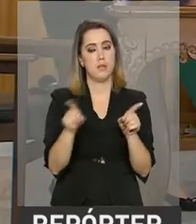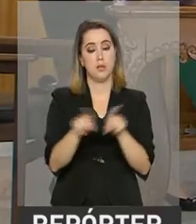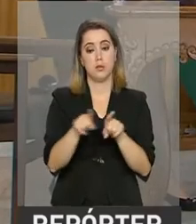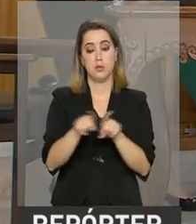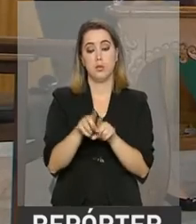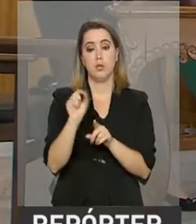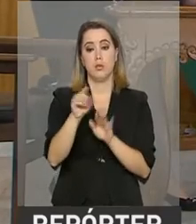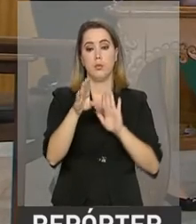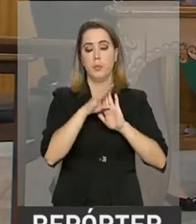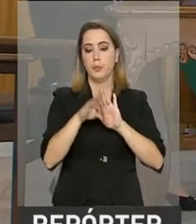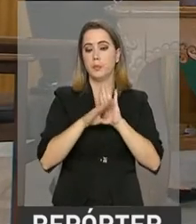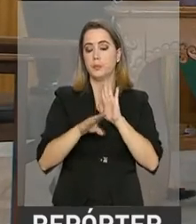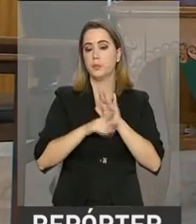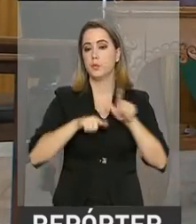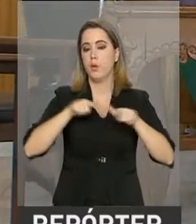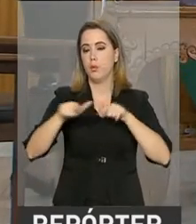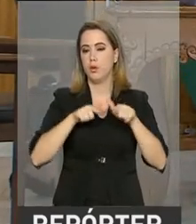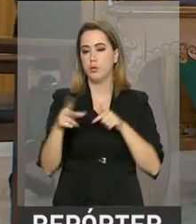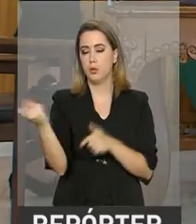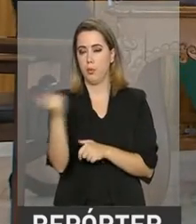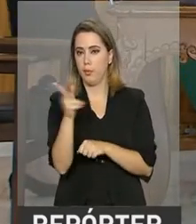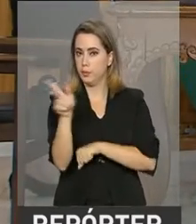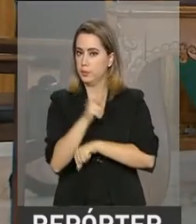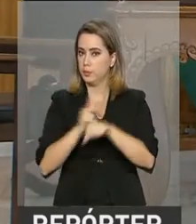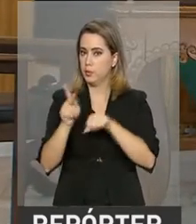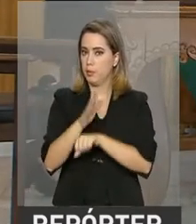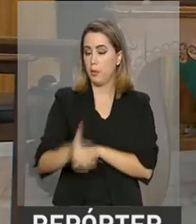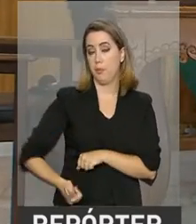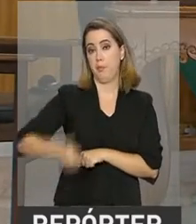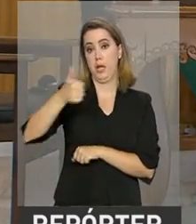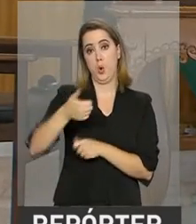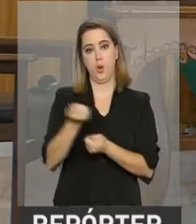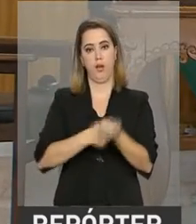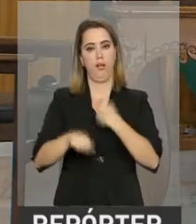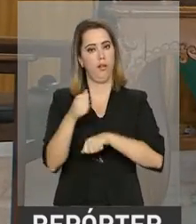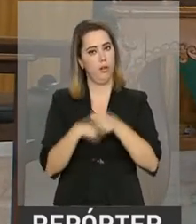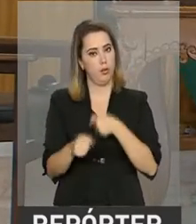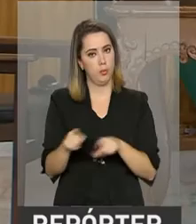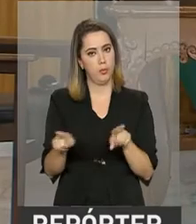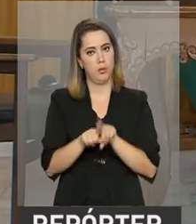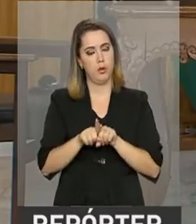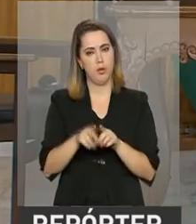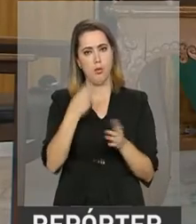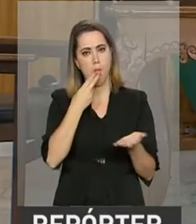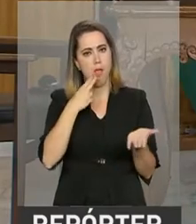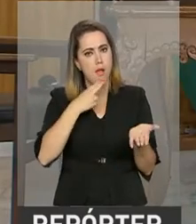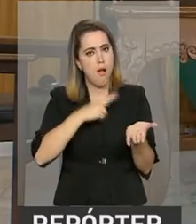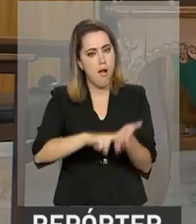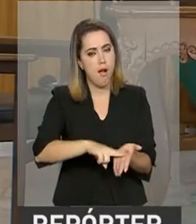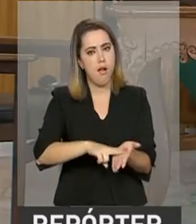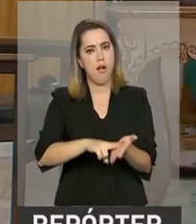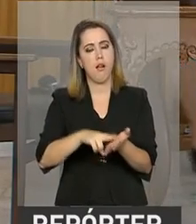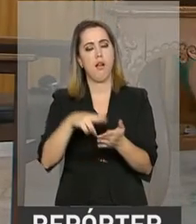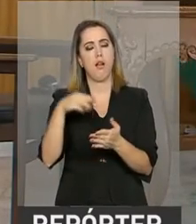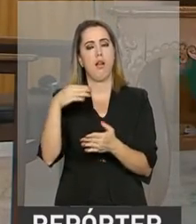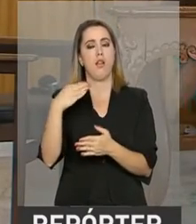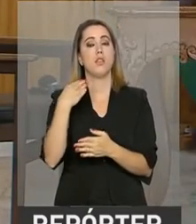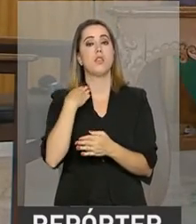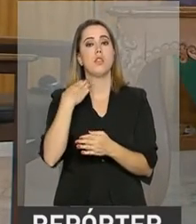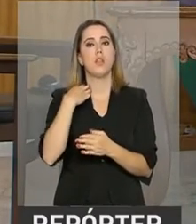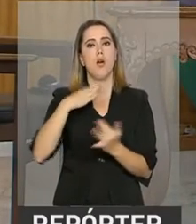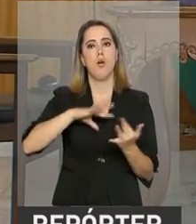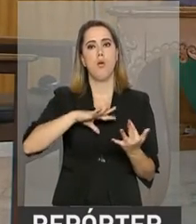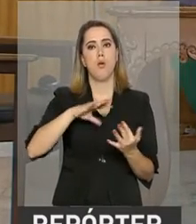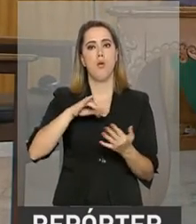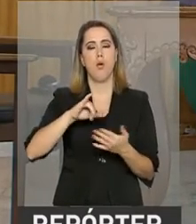brasil e argentina para dinamizar a economia e ainda a carta ao banco interamericano para a criação de uma